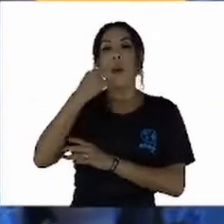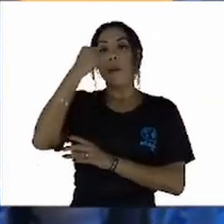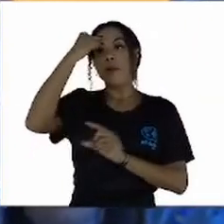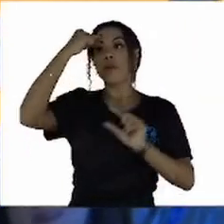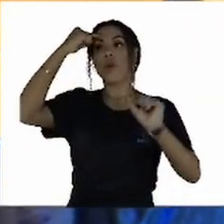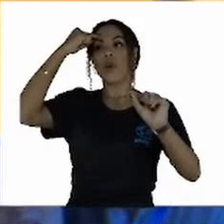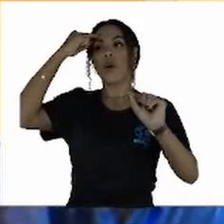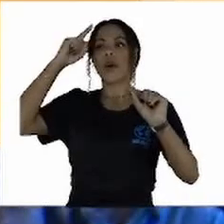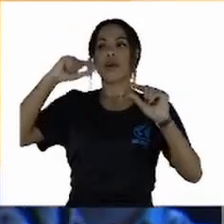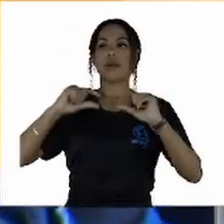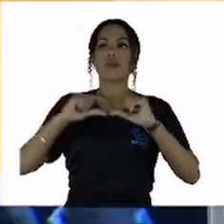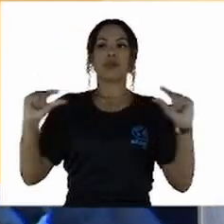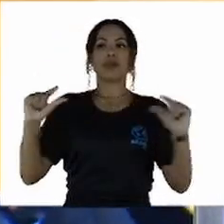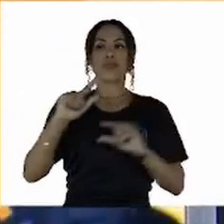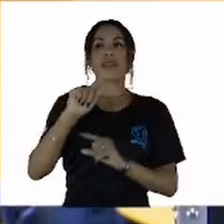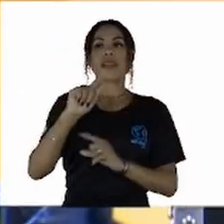exatamente